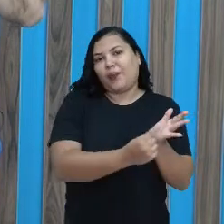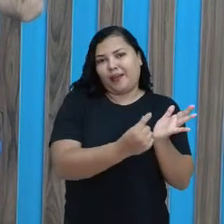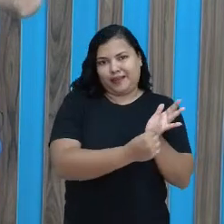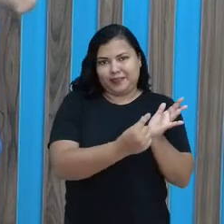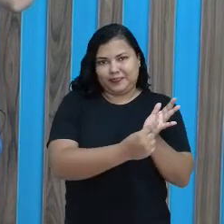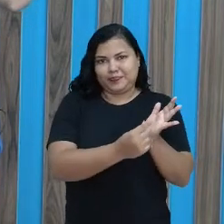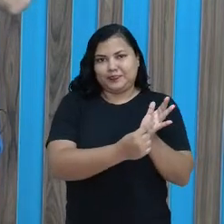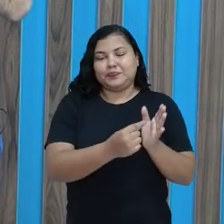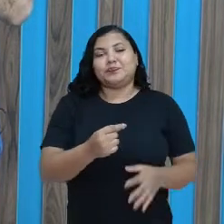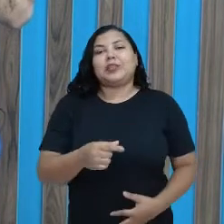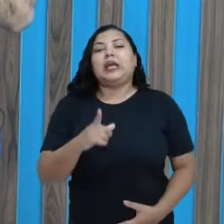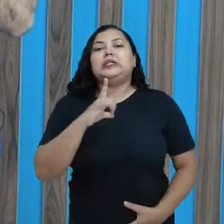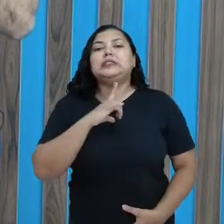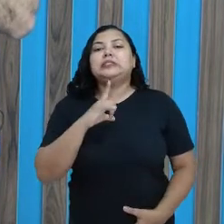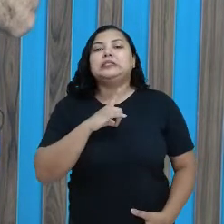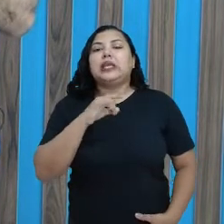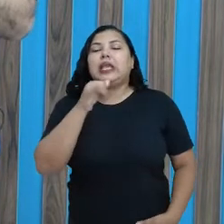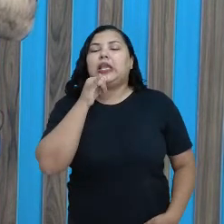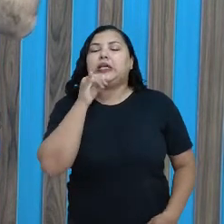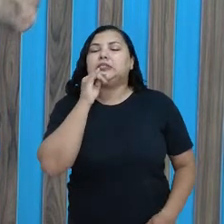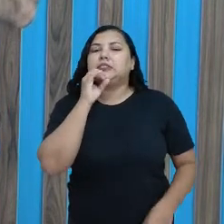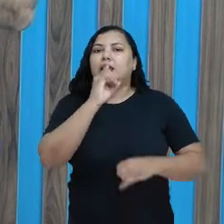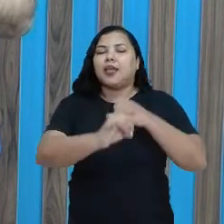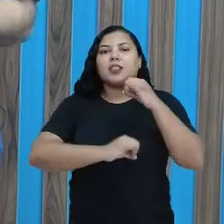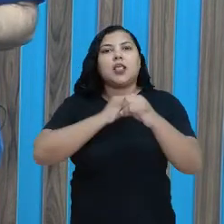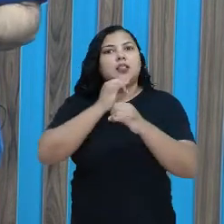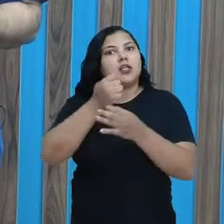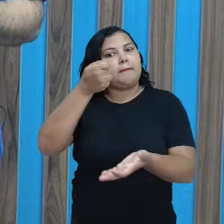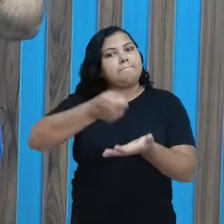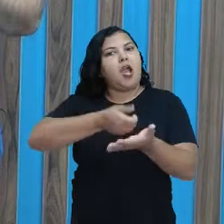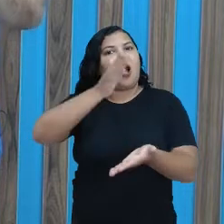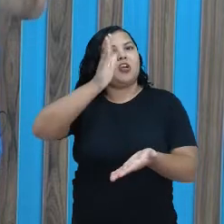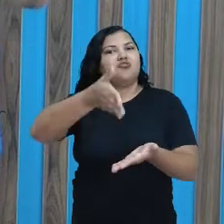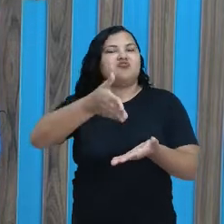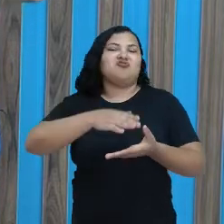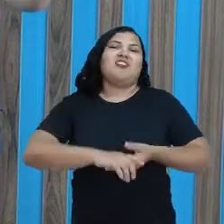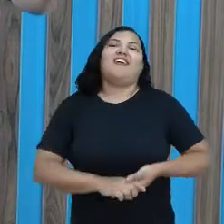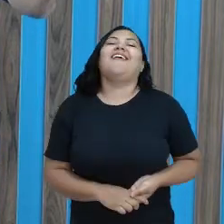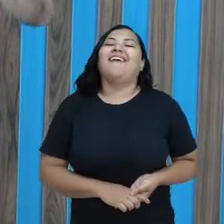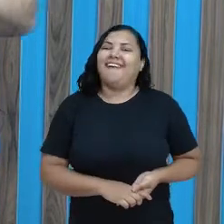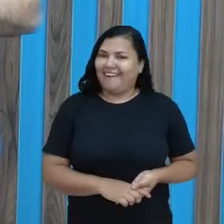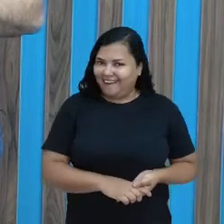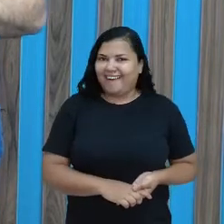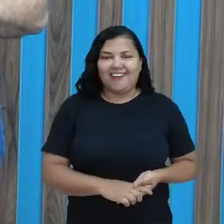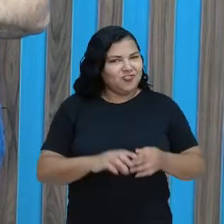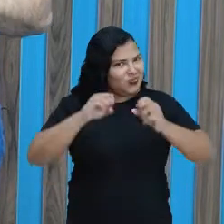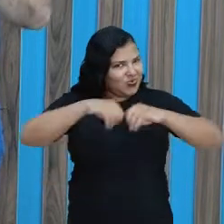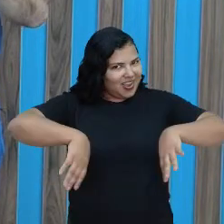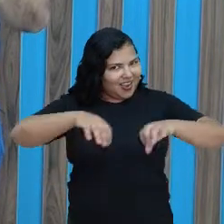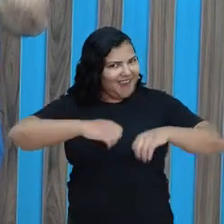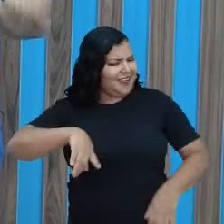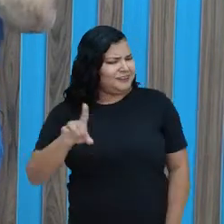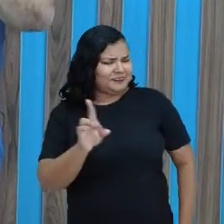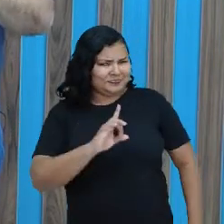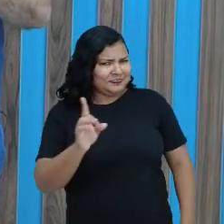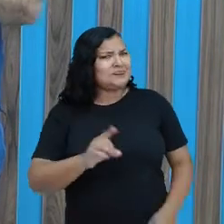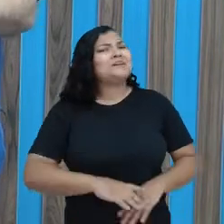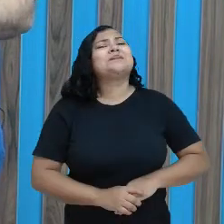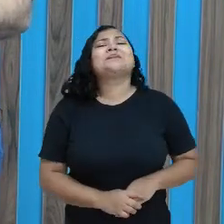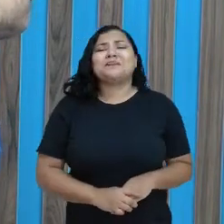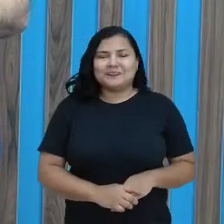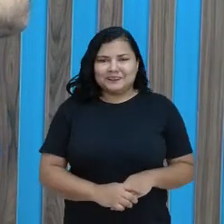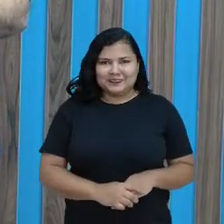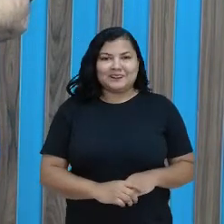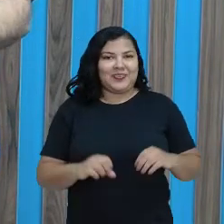ela tem a internet financiada. Então, você não vai consumir a internet do seu pacote